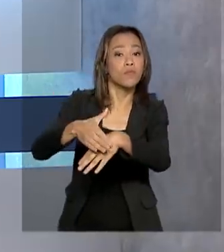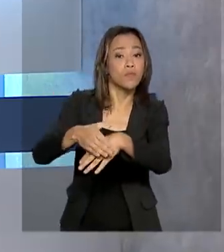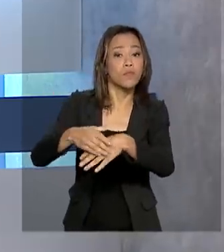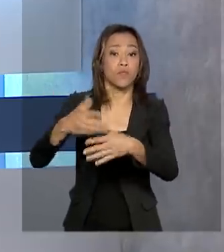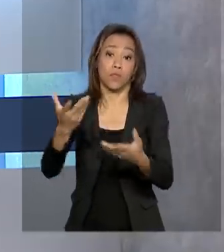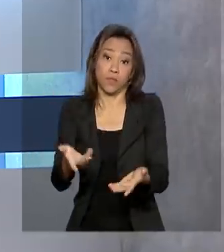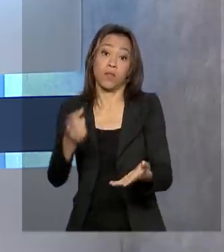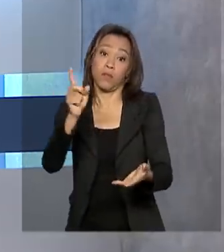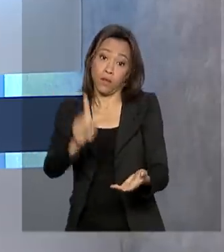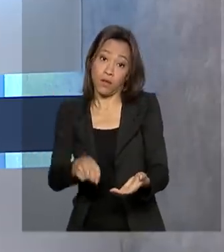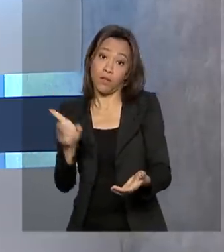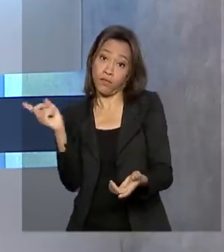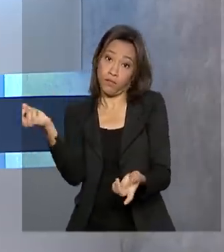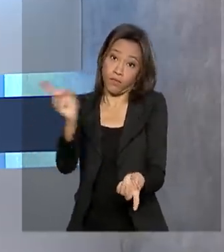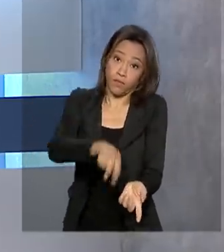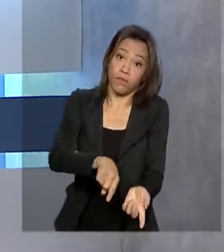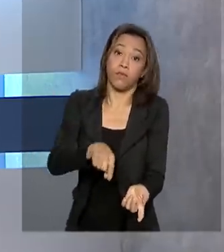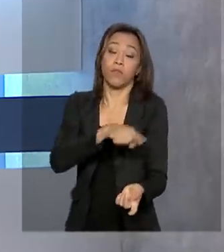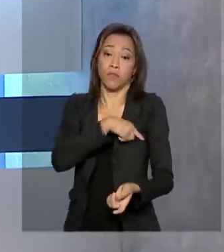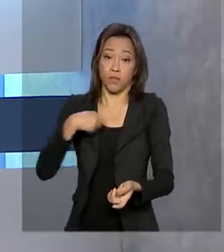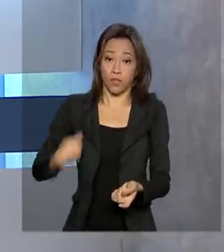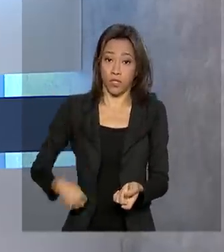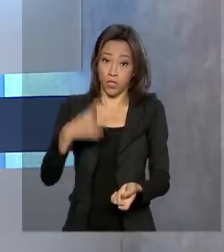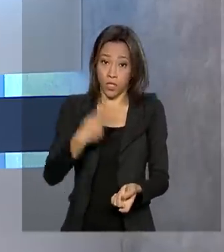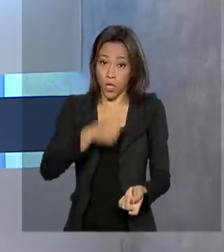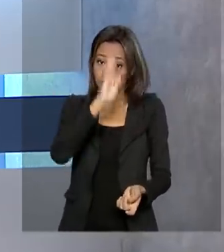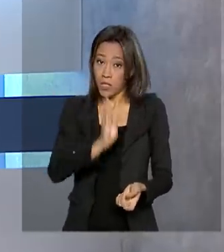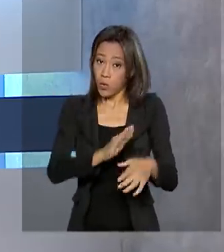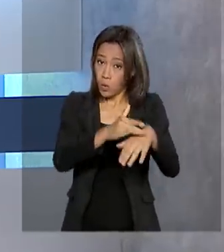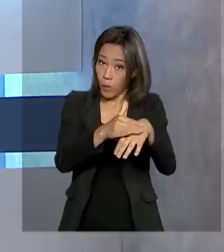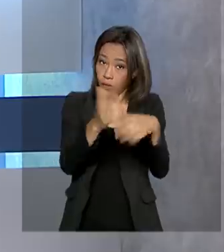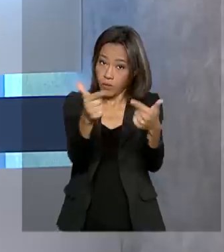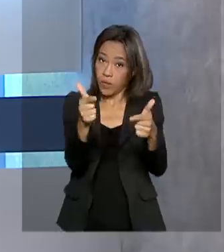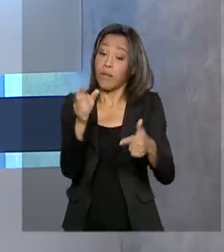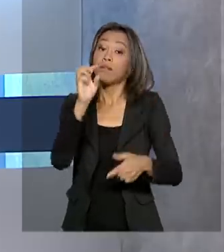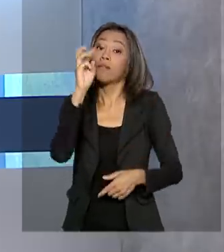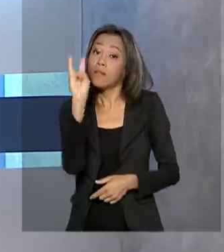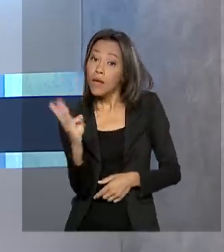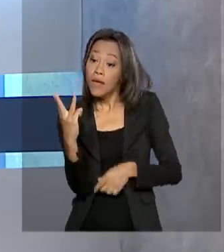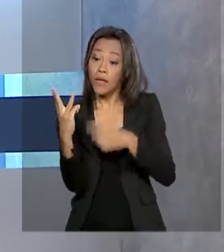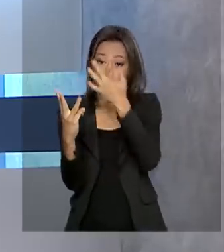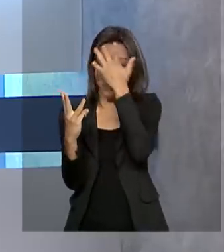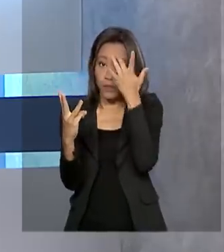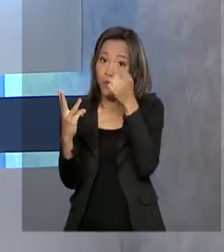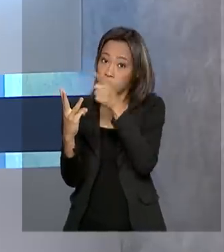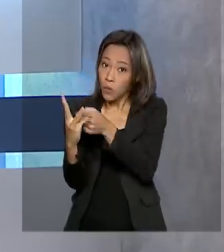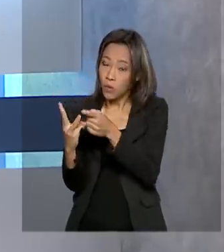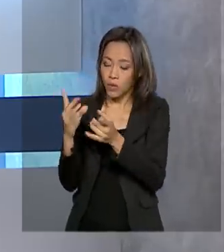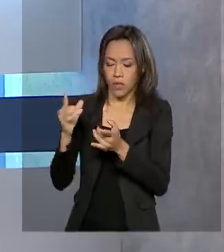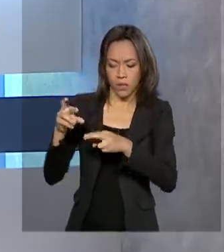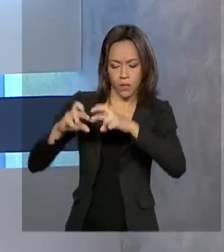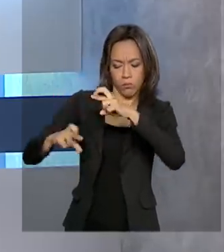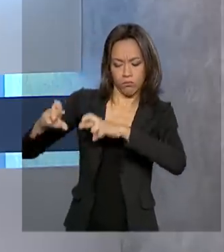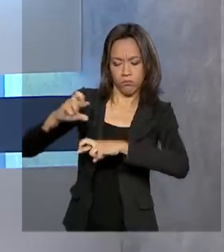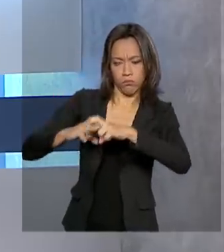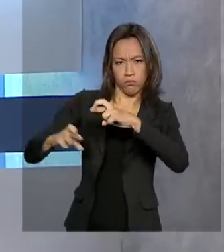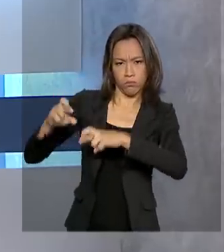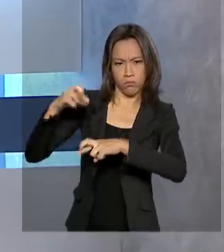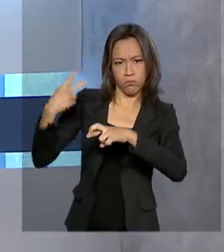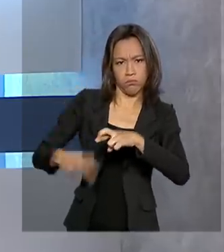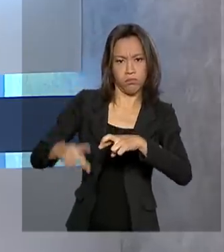o brasil não registra casos da doença existem três pacientes sendo monitorados pelas autoridades de saúde